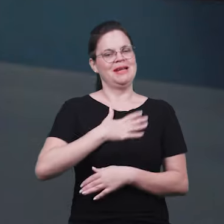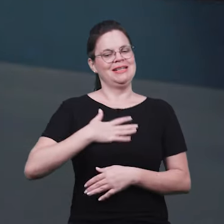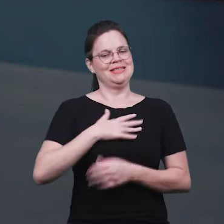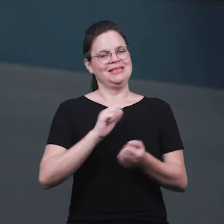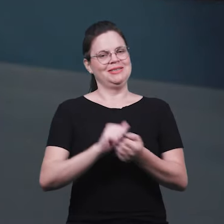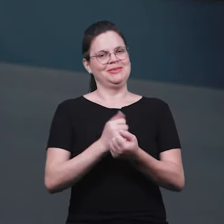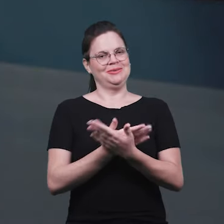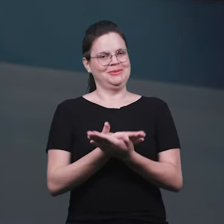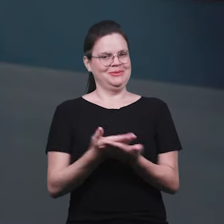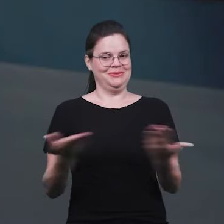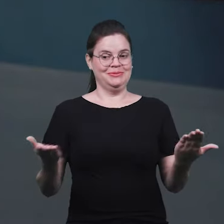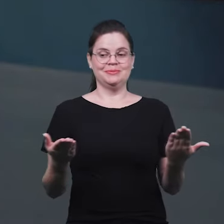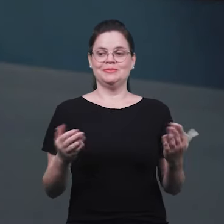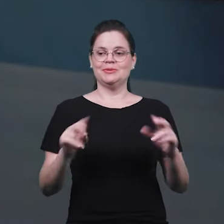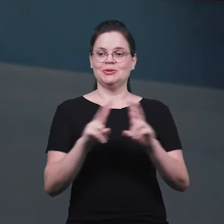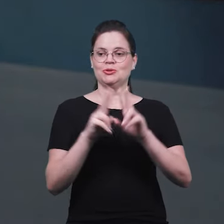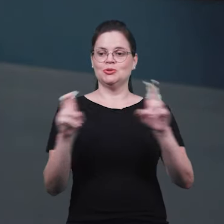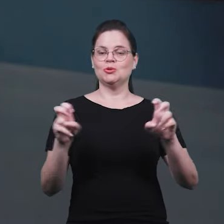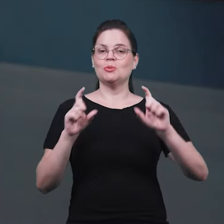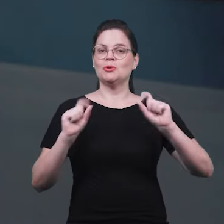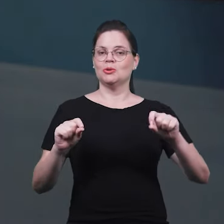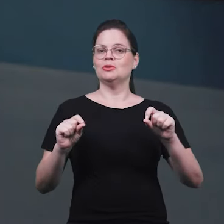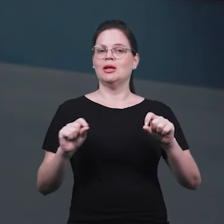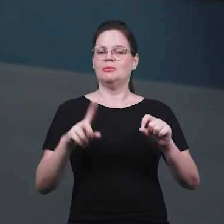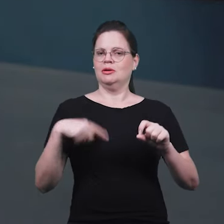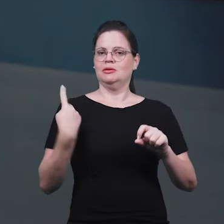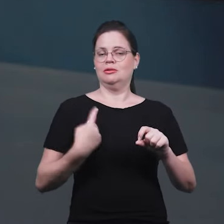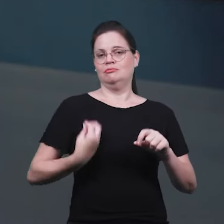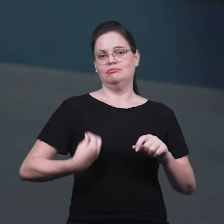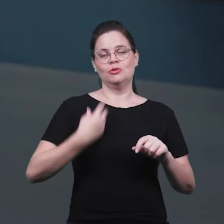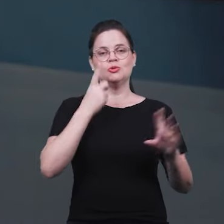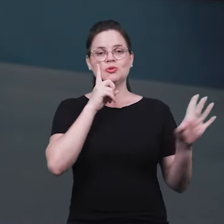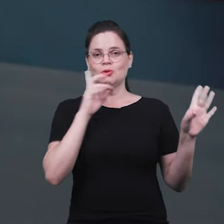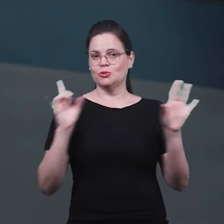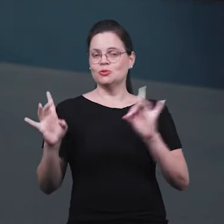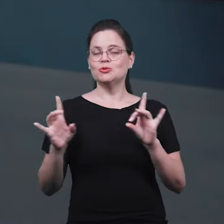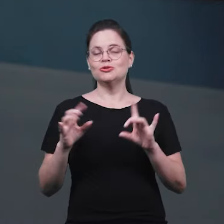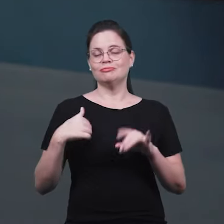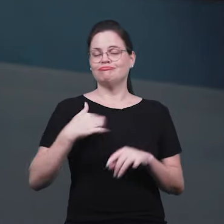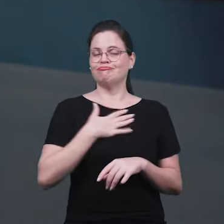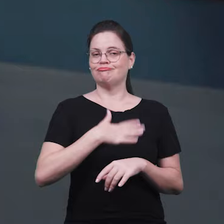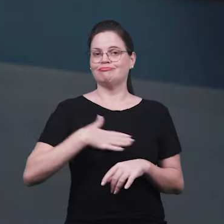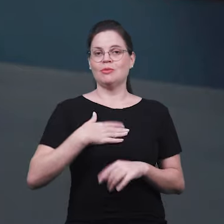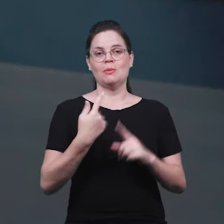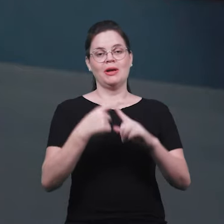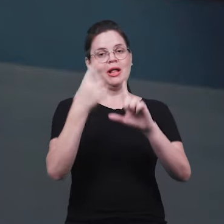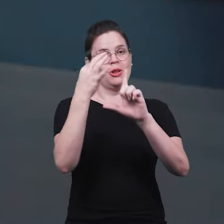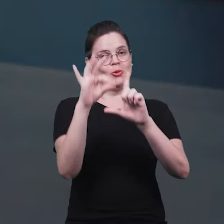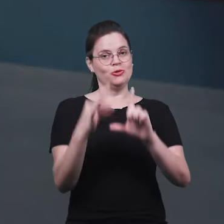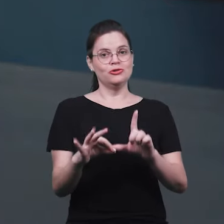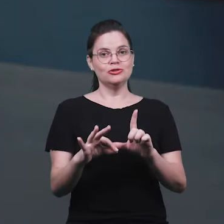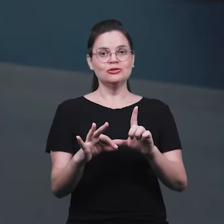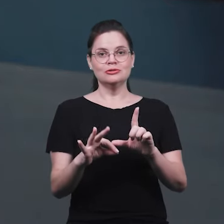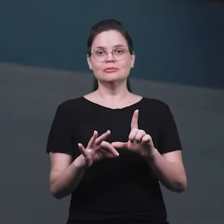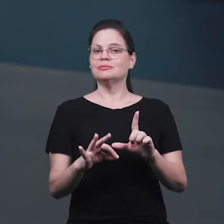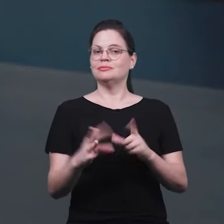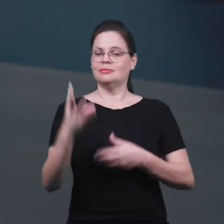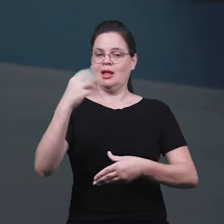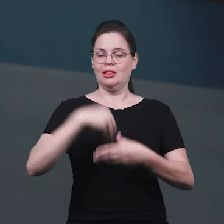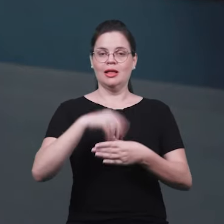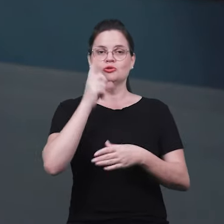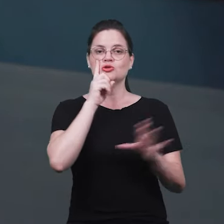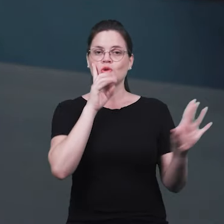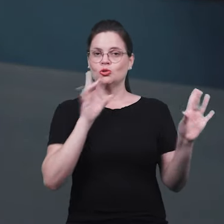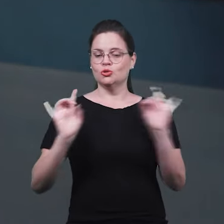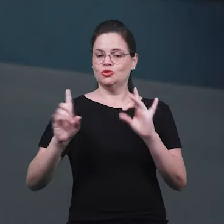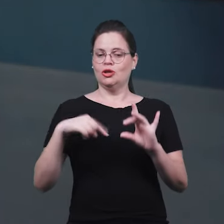aqui e falar a respeito de um tema que nós vivenciamos todos os dias, né? A logística, ela está no nosso dia a dia,